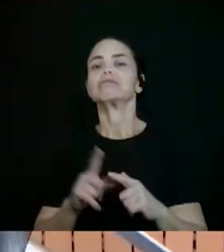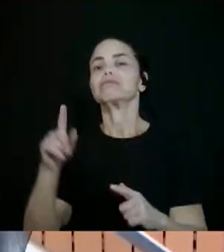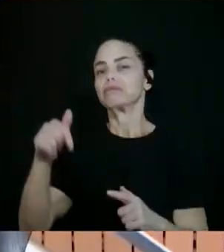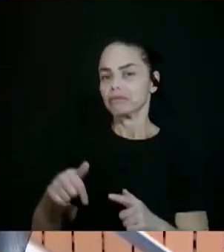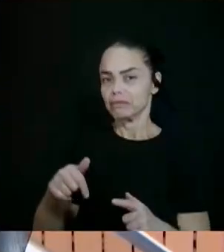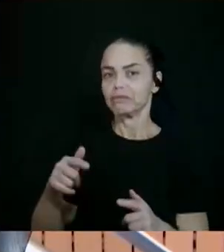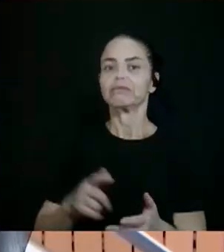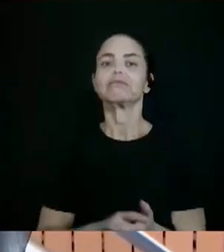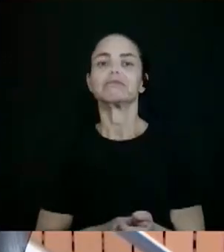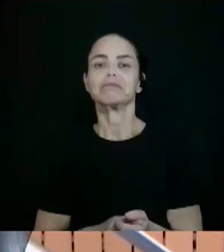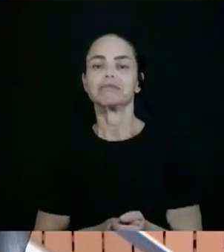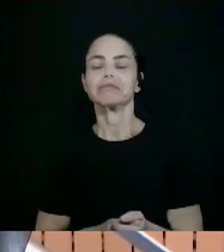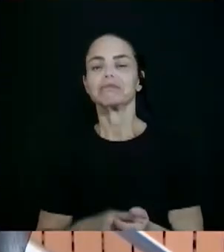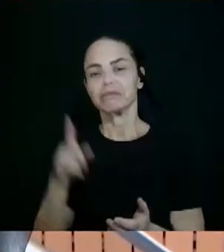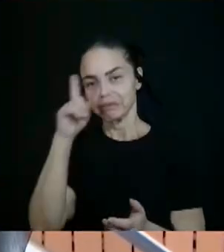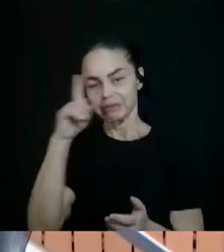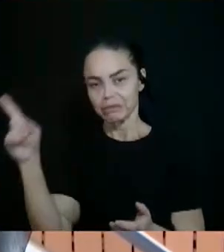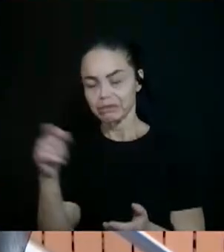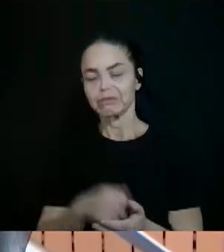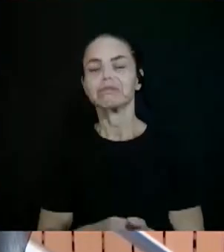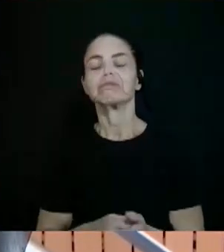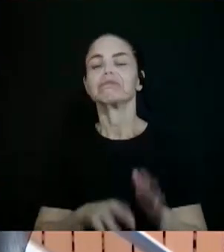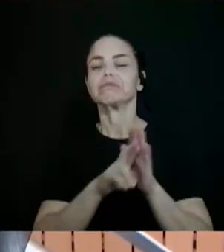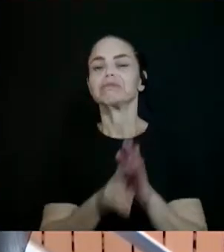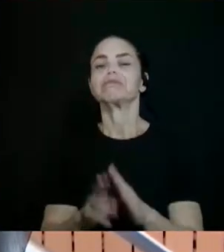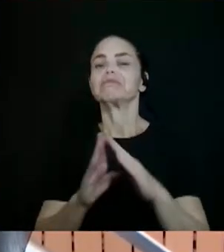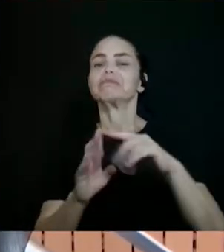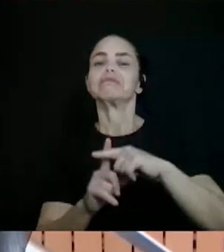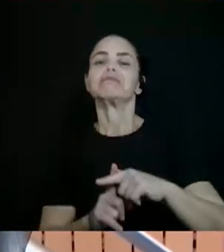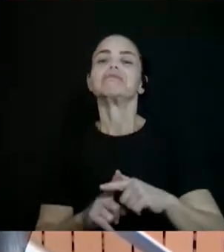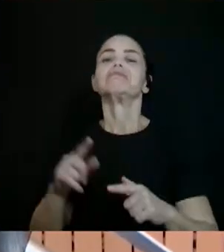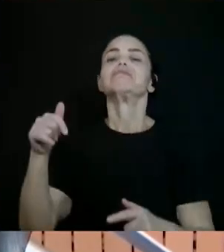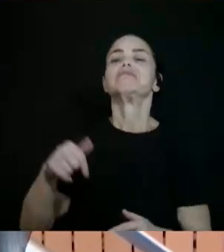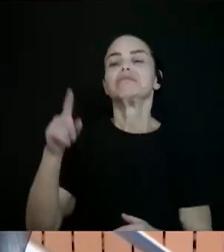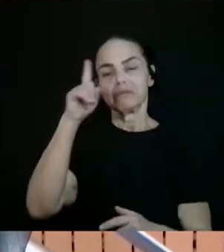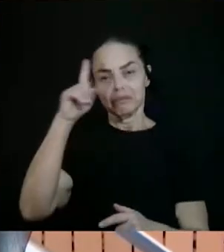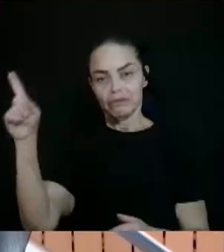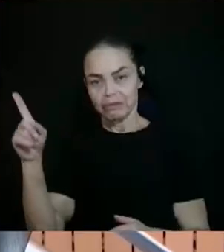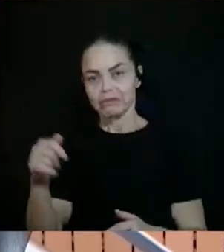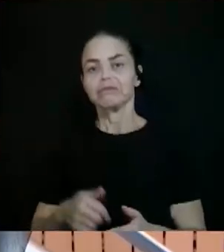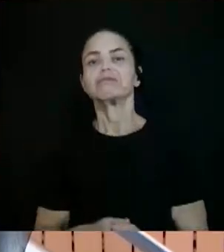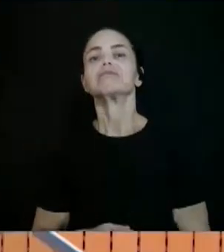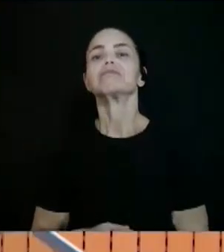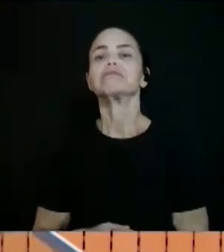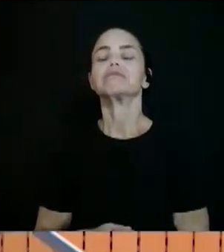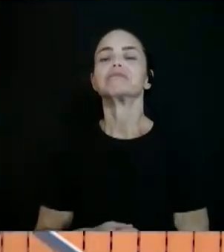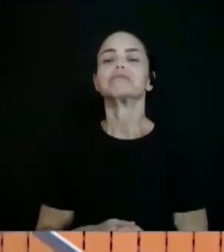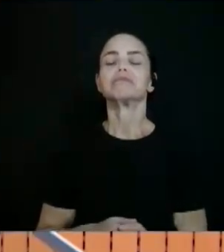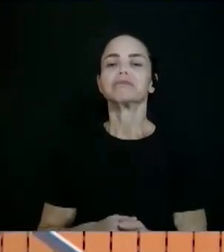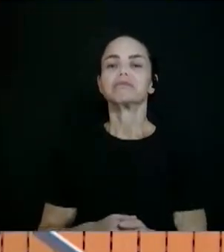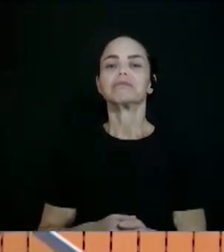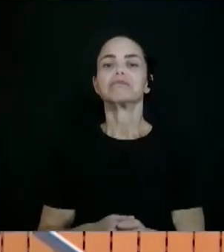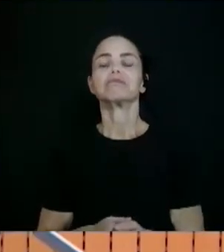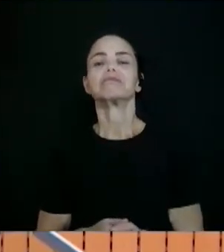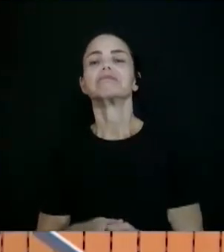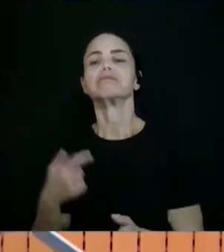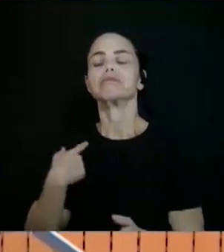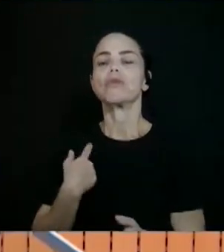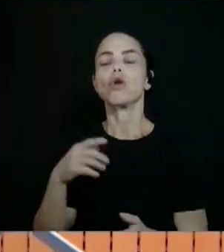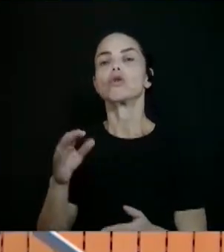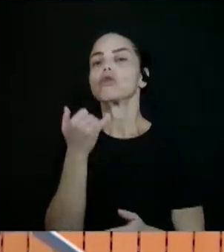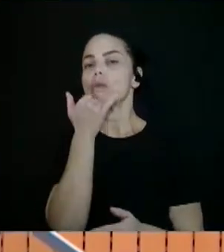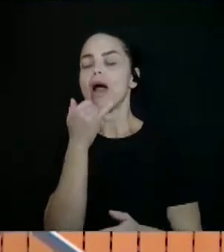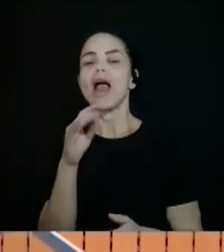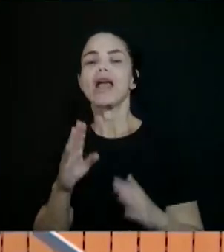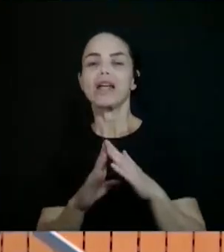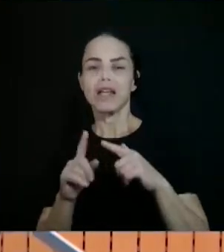Dias. Representantes da Igreja de Jesus Cristo dos Santos dos Últimos Dias destacaram o significado da homenagem e relembraram